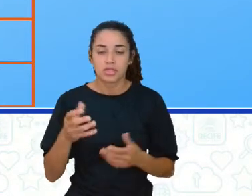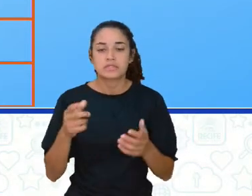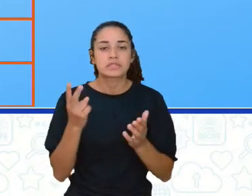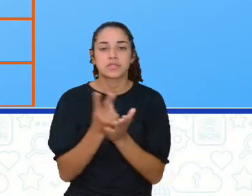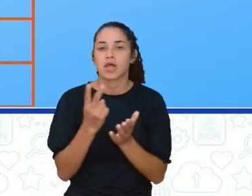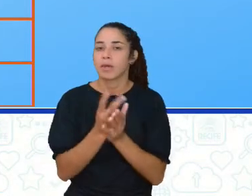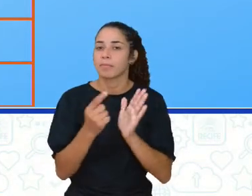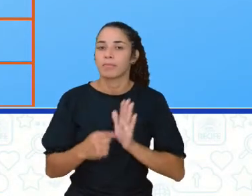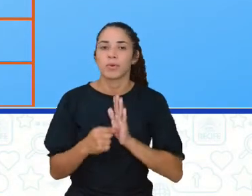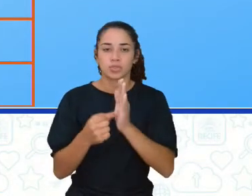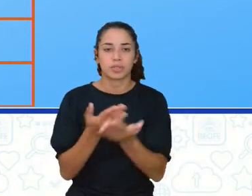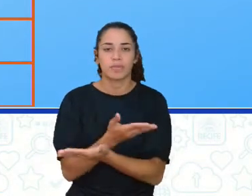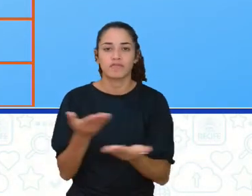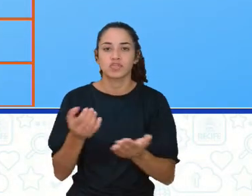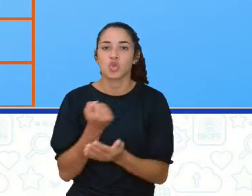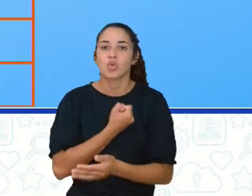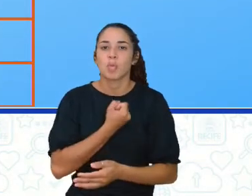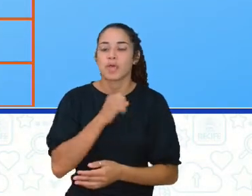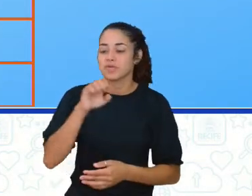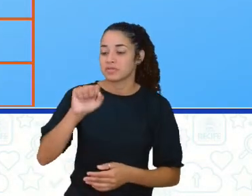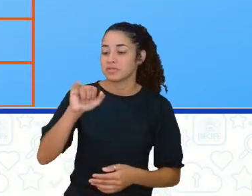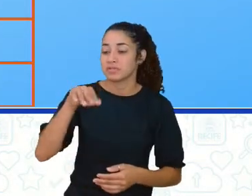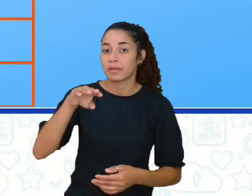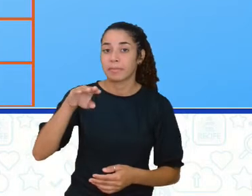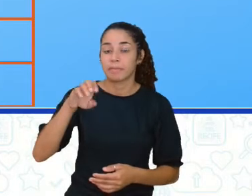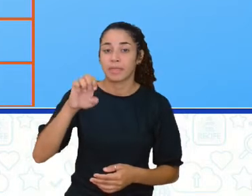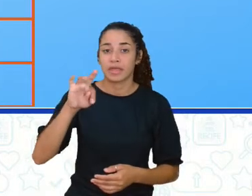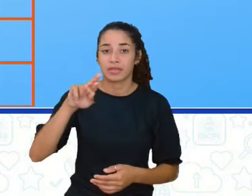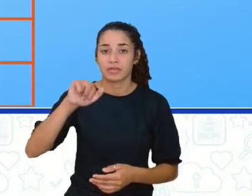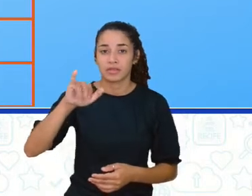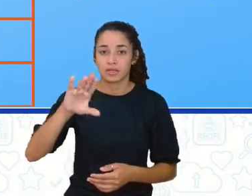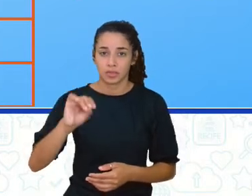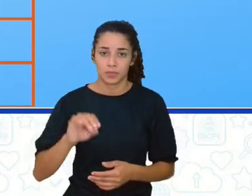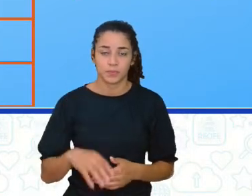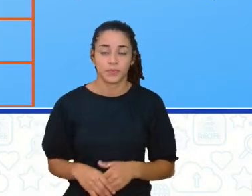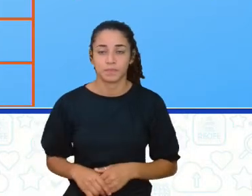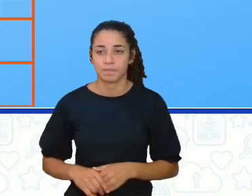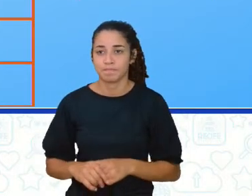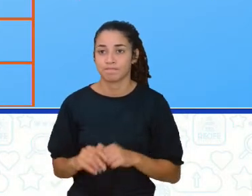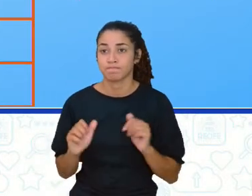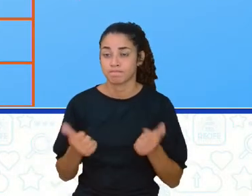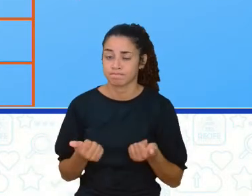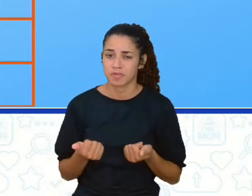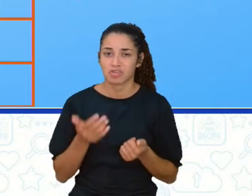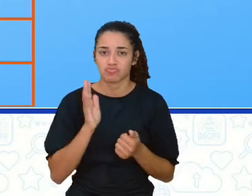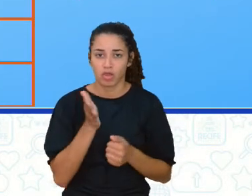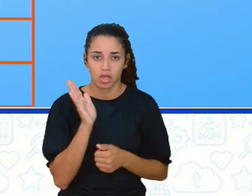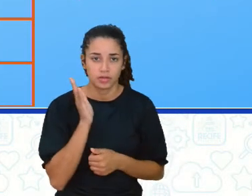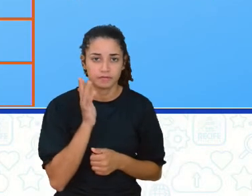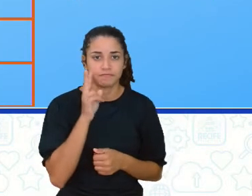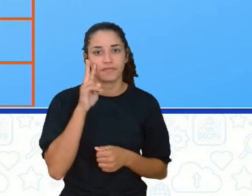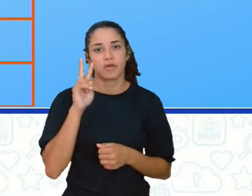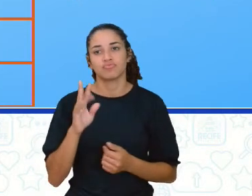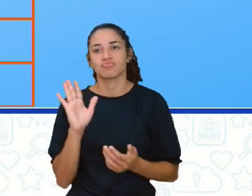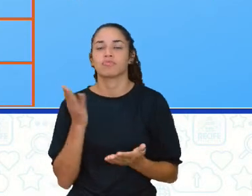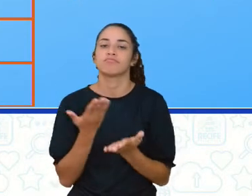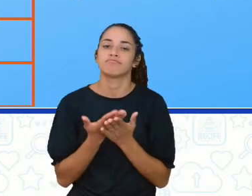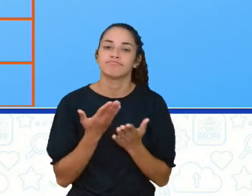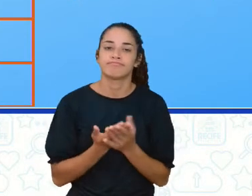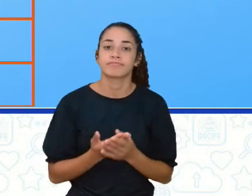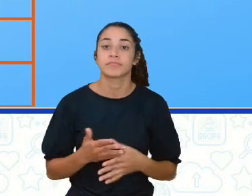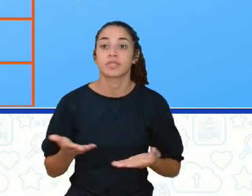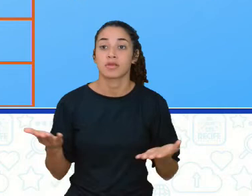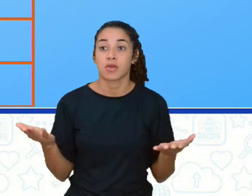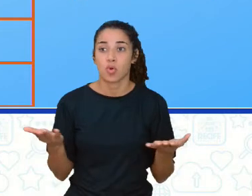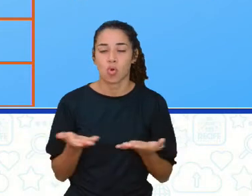número simétrico. Um deles é simétrico, o outro é o mesmo. Bom, visto isso, para